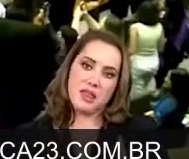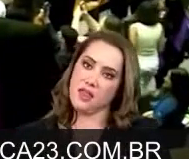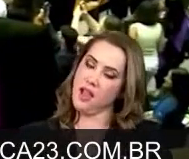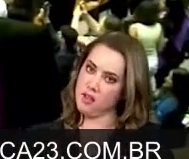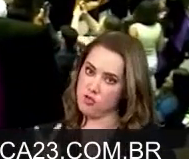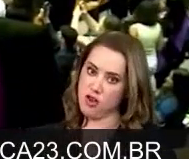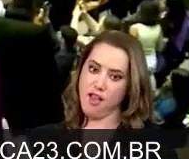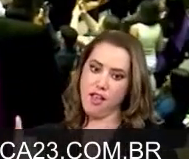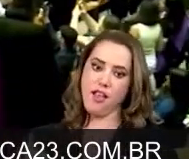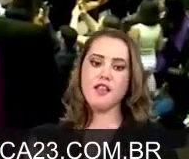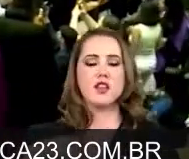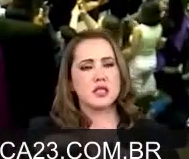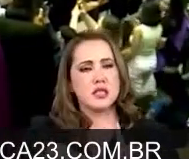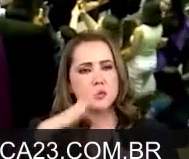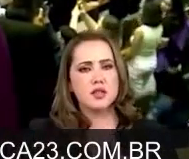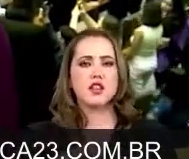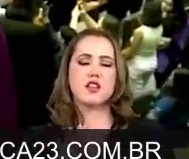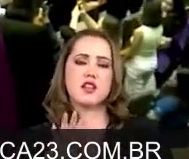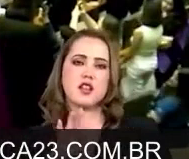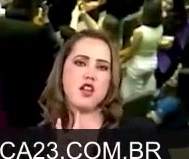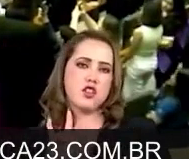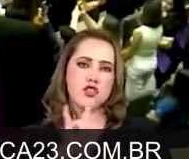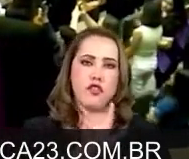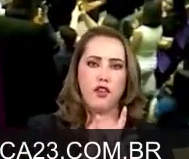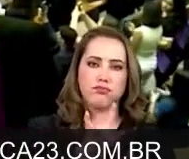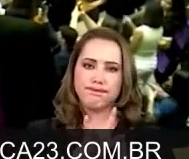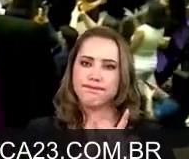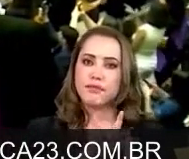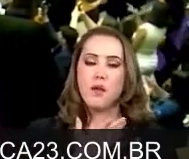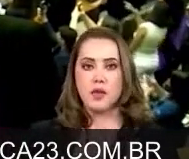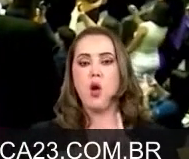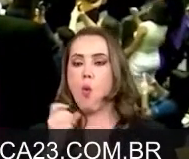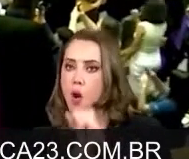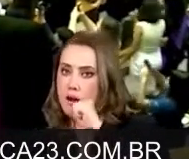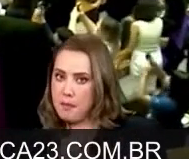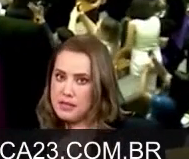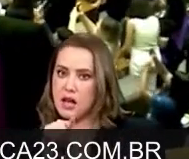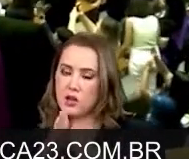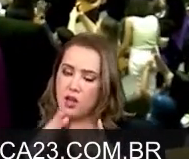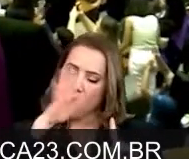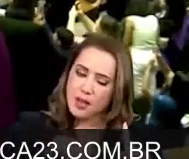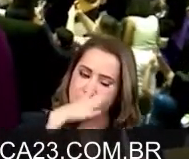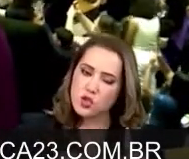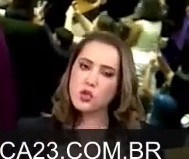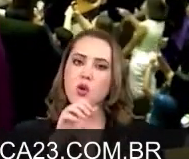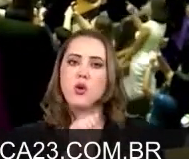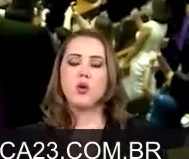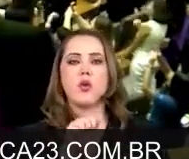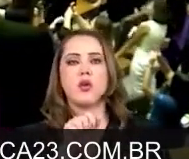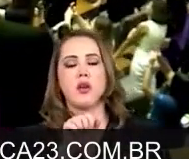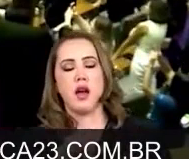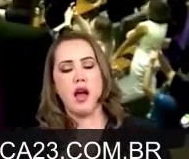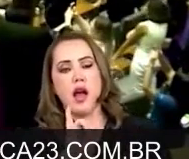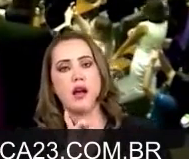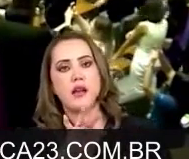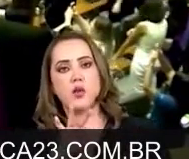É uma solenidade feita de fã para fã. Se ano passado ele homenageou o brasileiro Ayrton Senna, esse ano ele é homenageado por